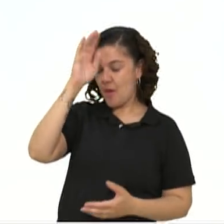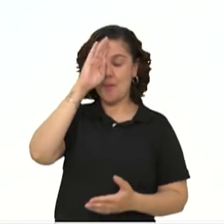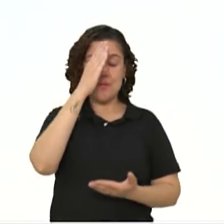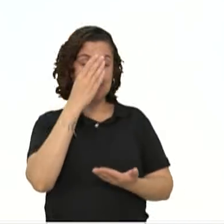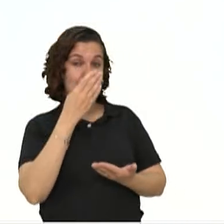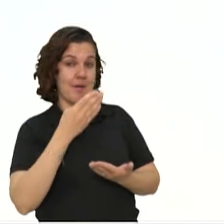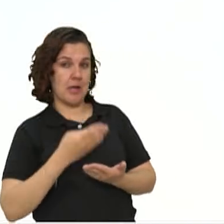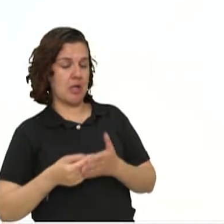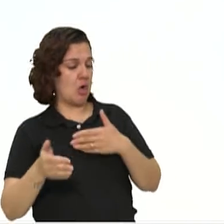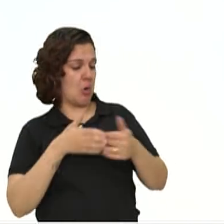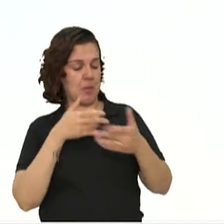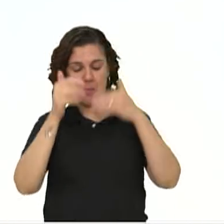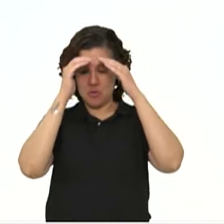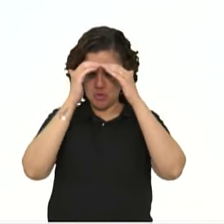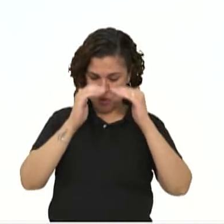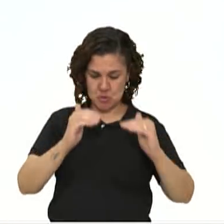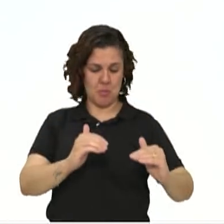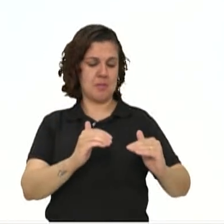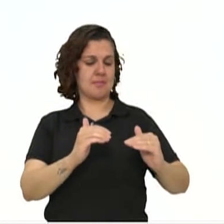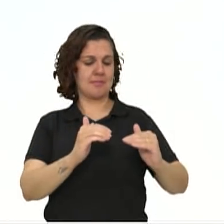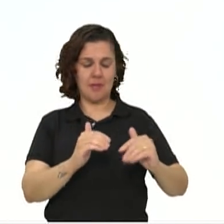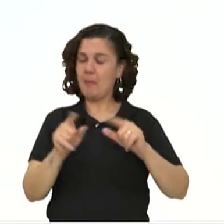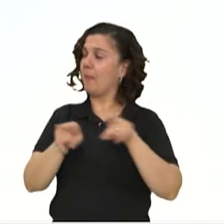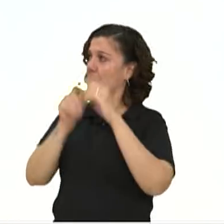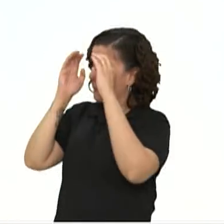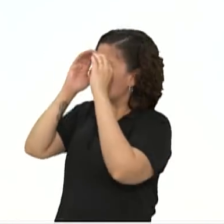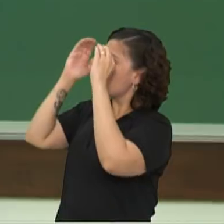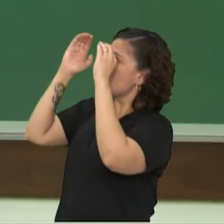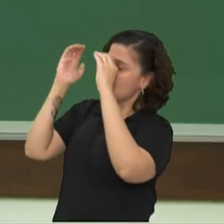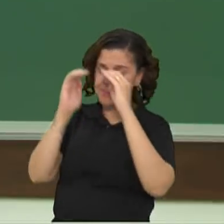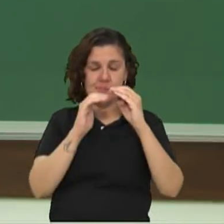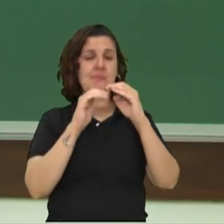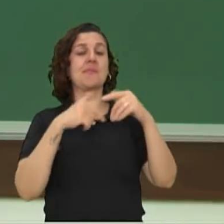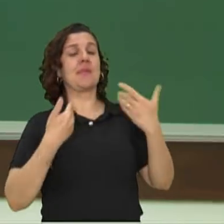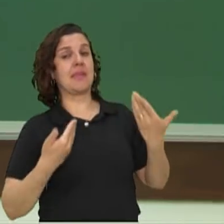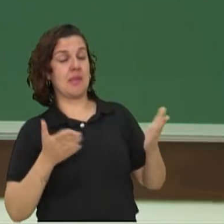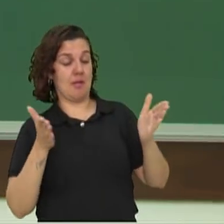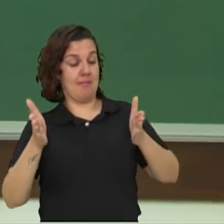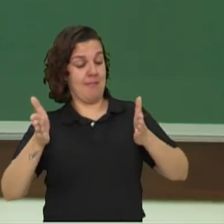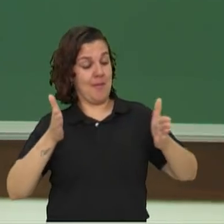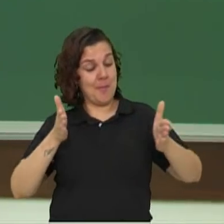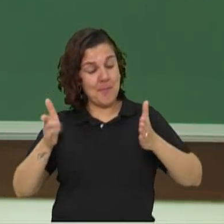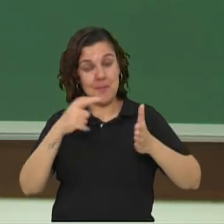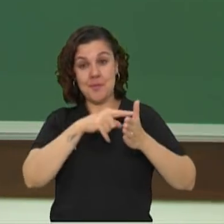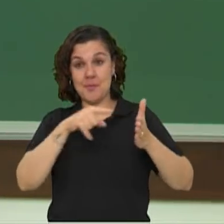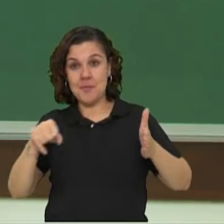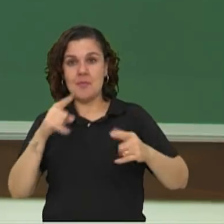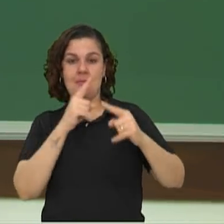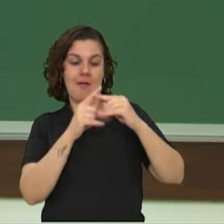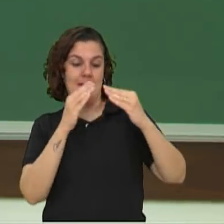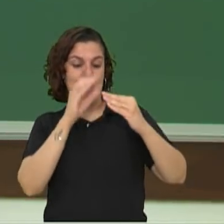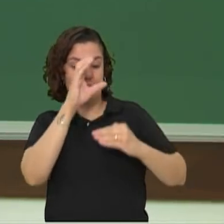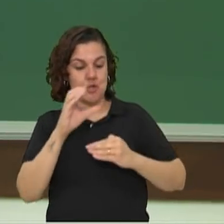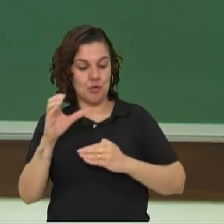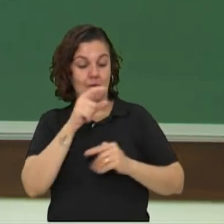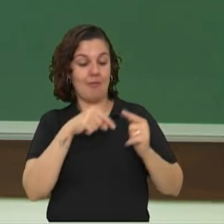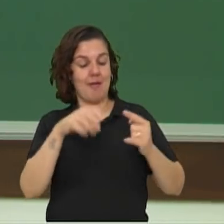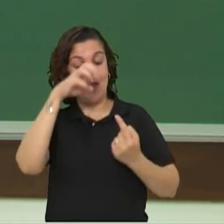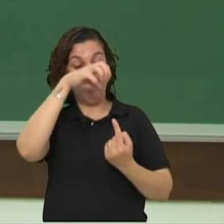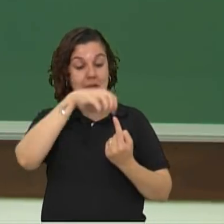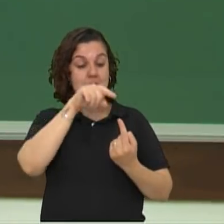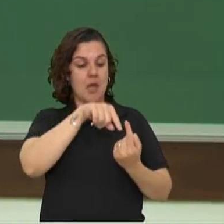quem quer que o desobedecesse estava desobedecendo a Deus. Porque naquele período, né, a igreja consagrava os reis como se